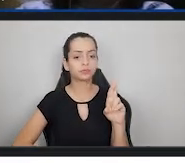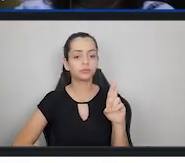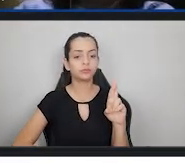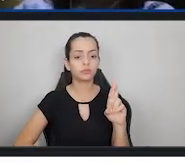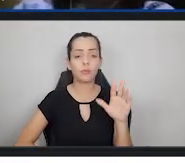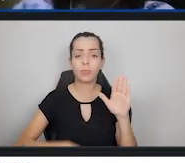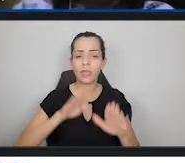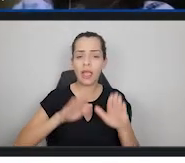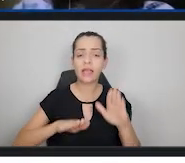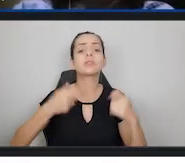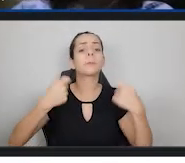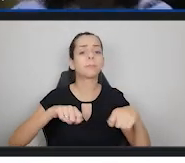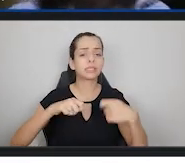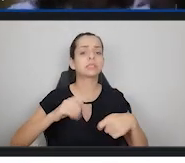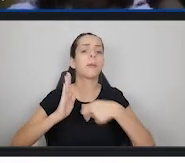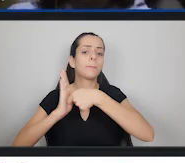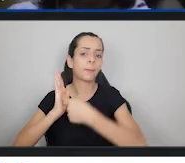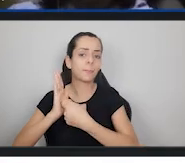de